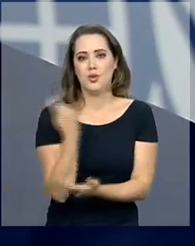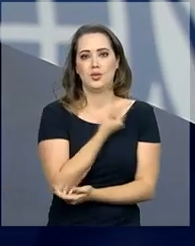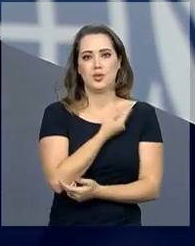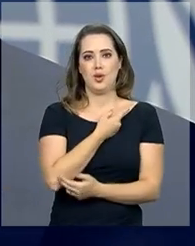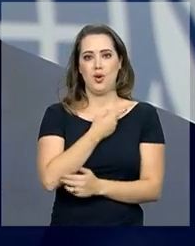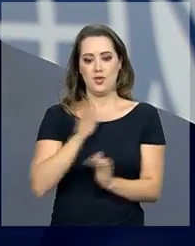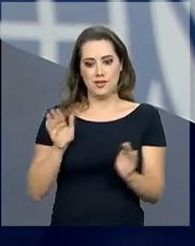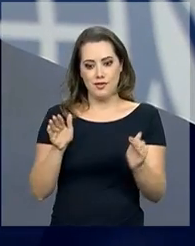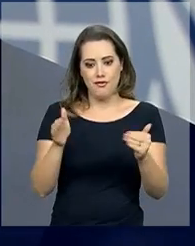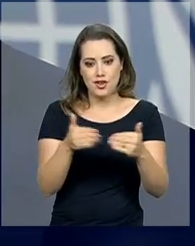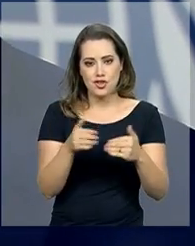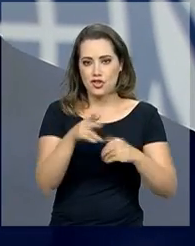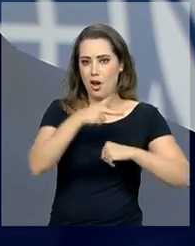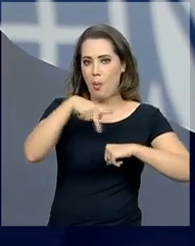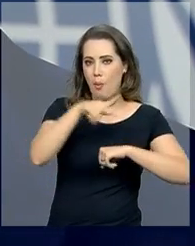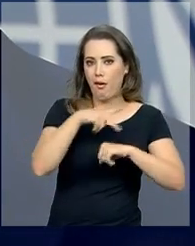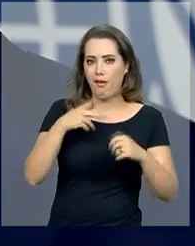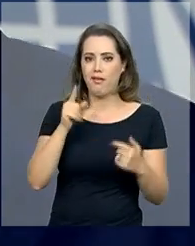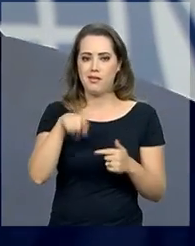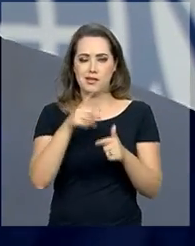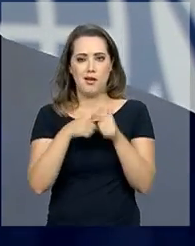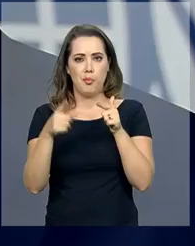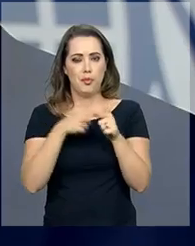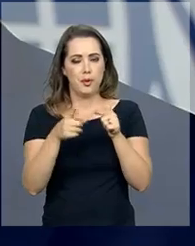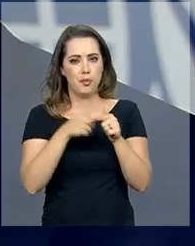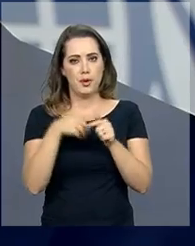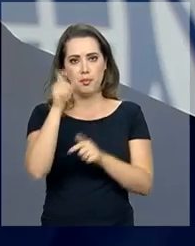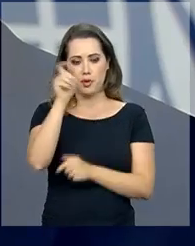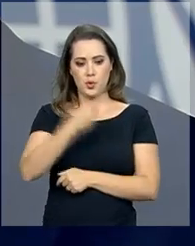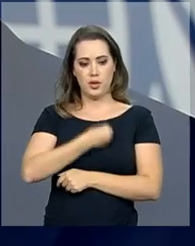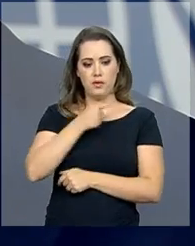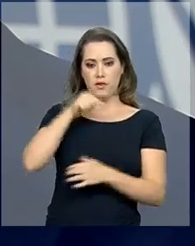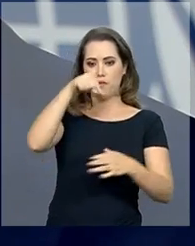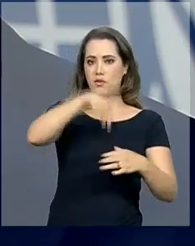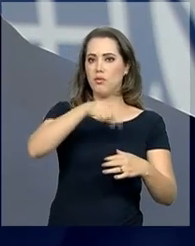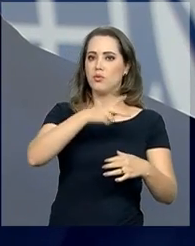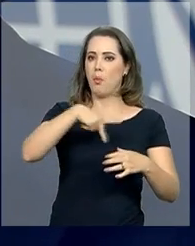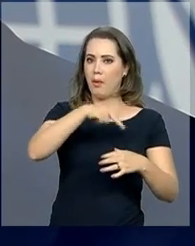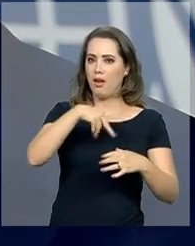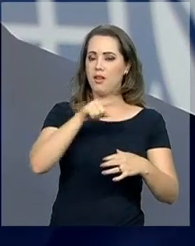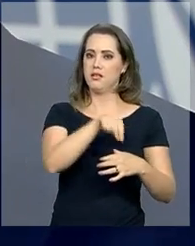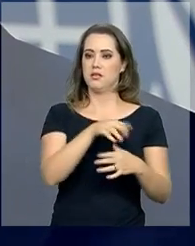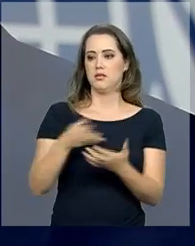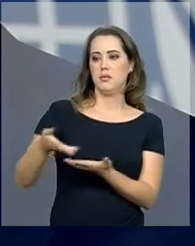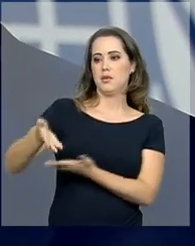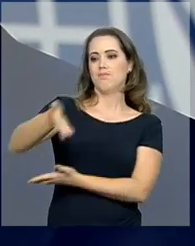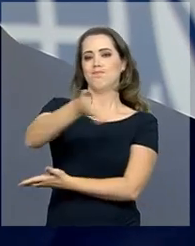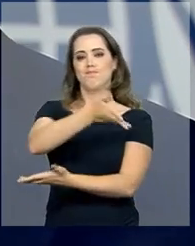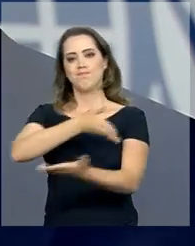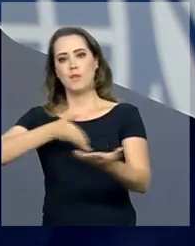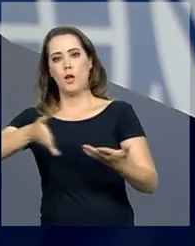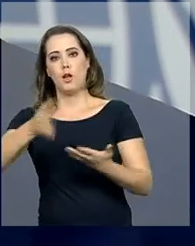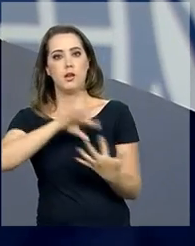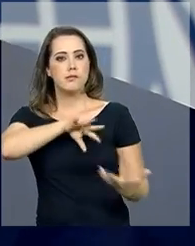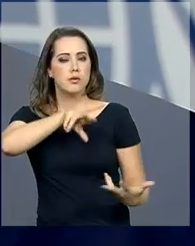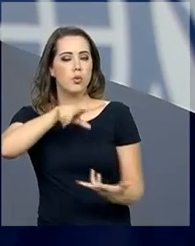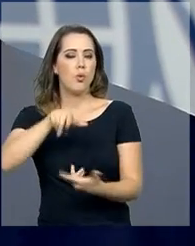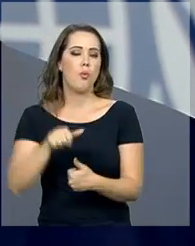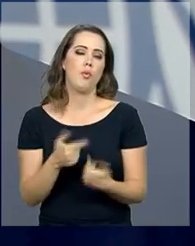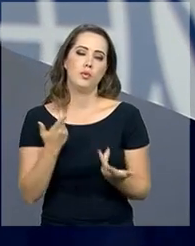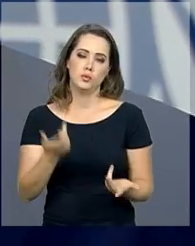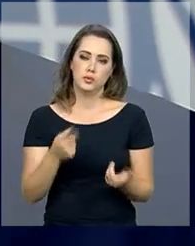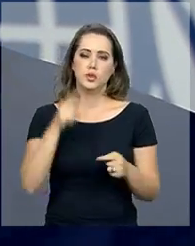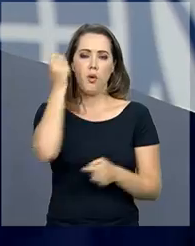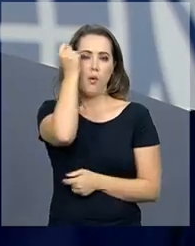cria problemas não só para quem vive naquele país como na relação desse país com outros países a ideia do